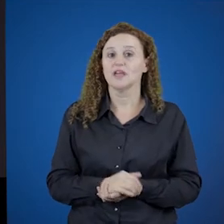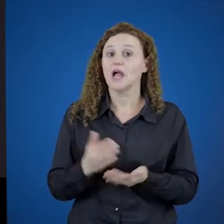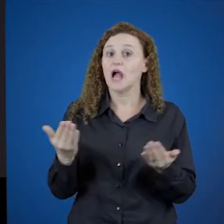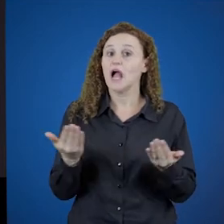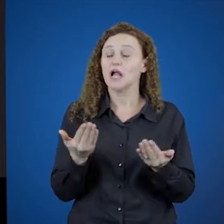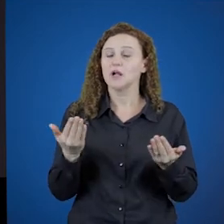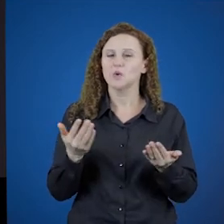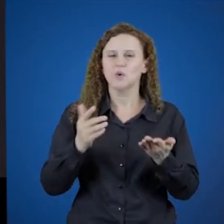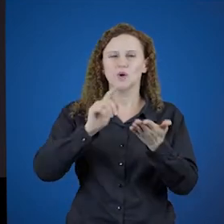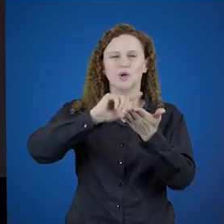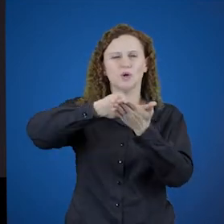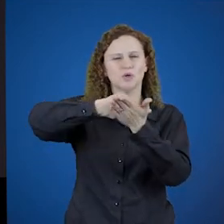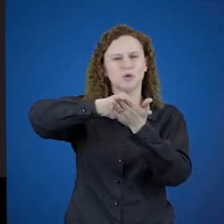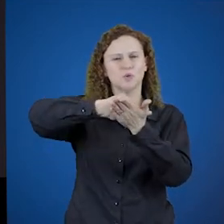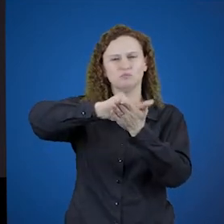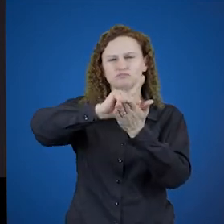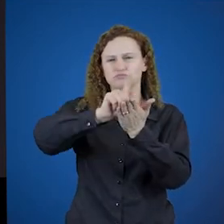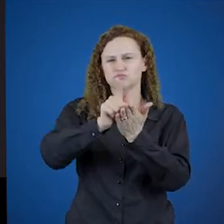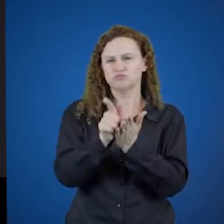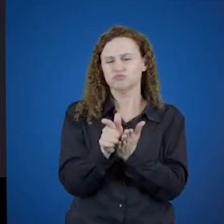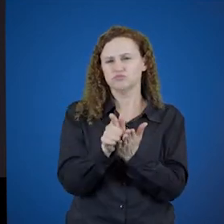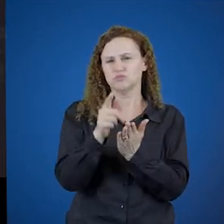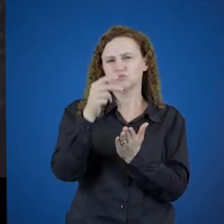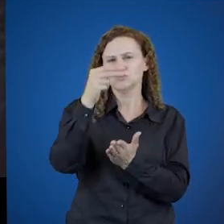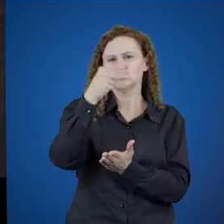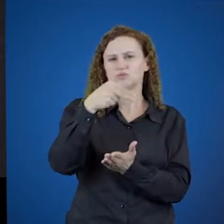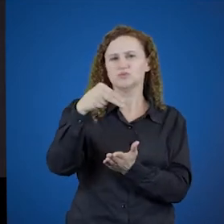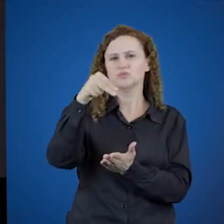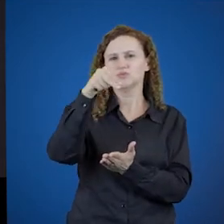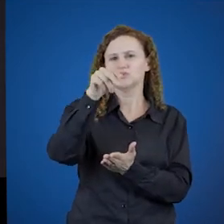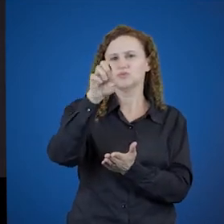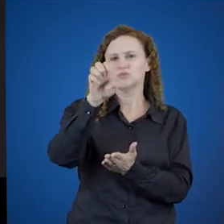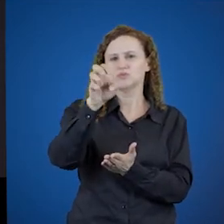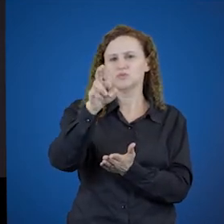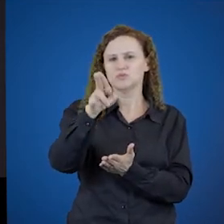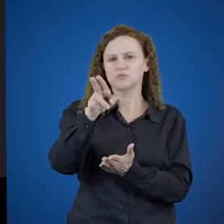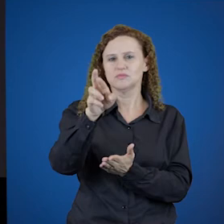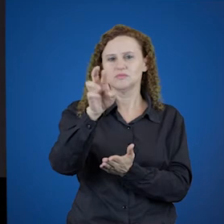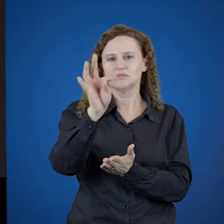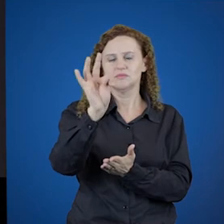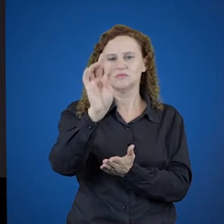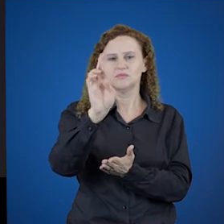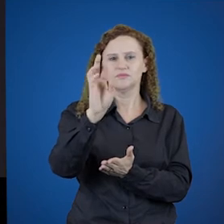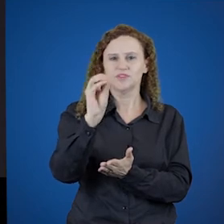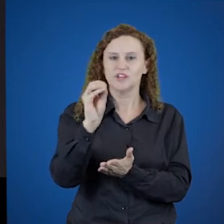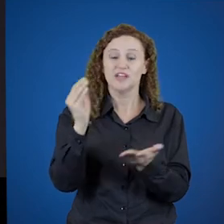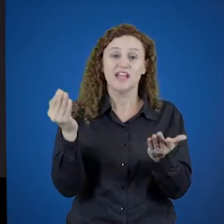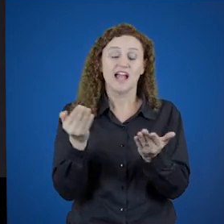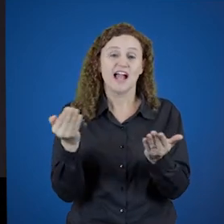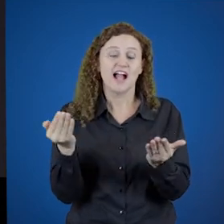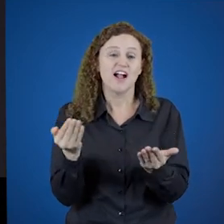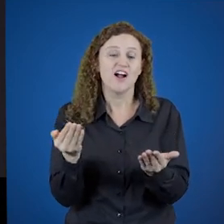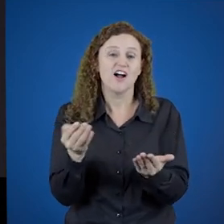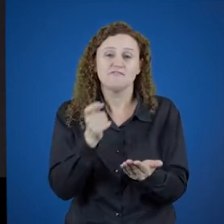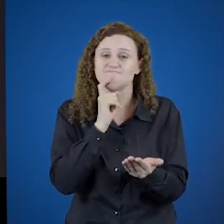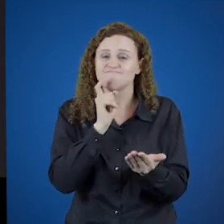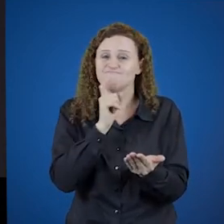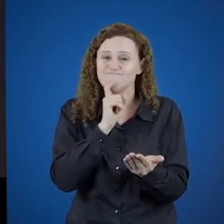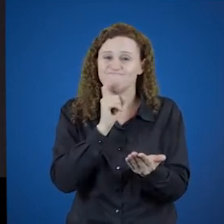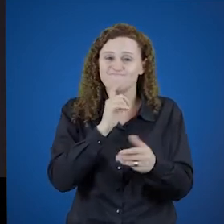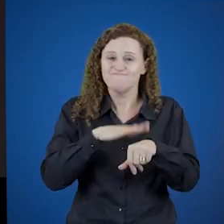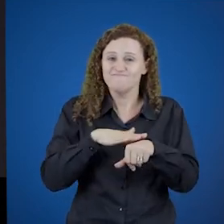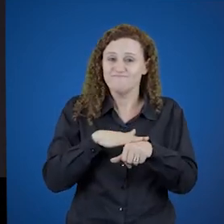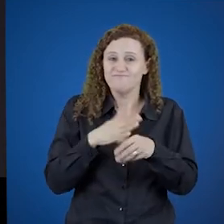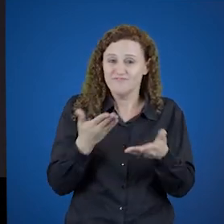Oi para o neutro se eu quero dizer então Zinho Bom Essa época de inverno é magnífico né